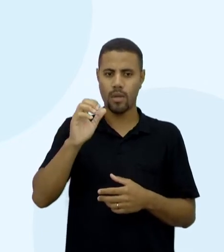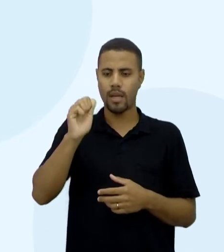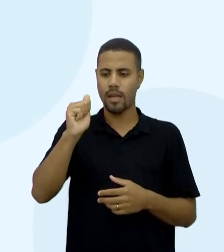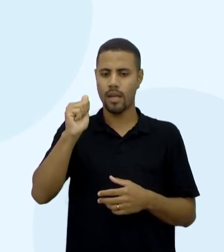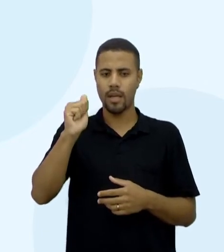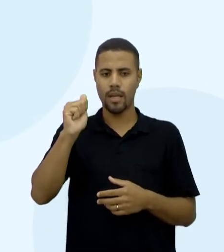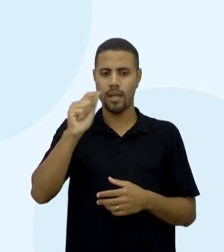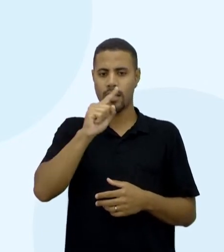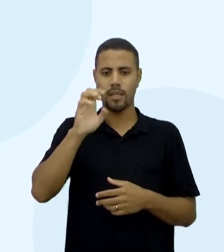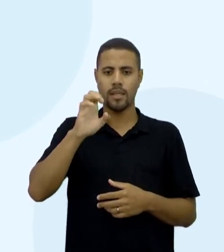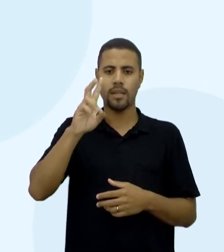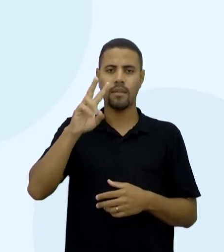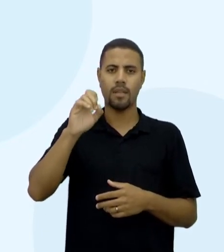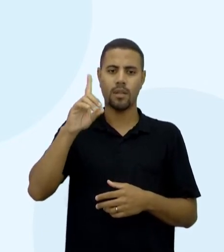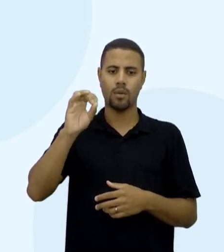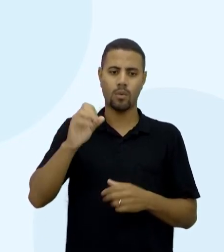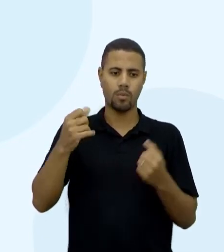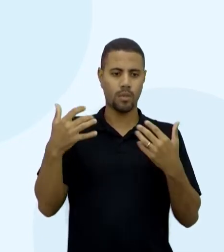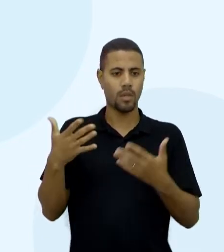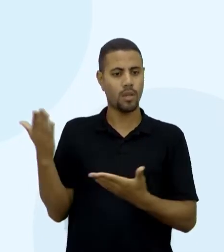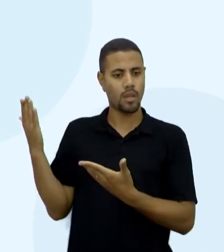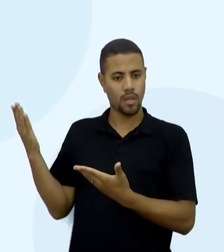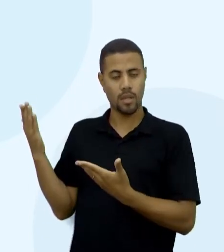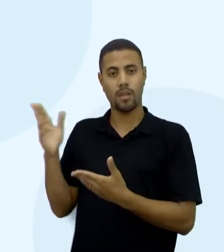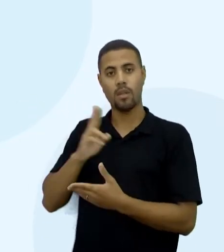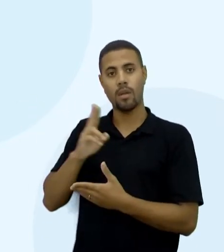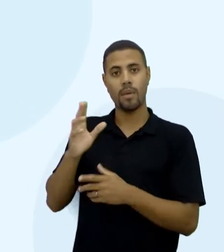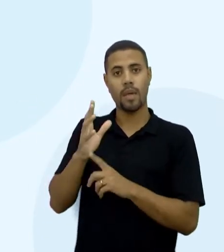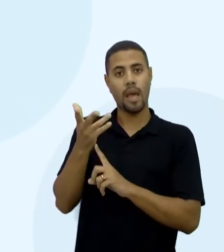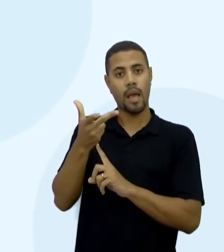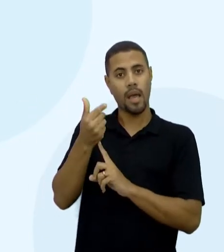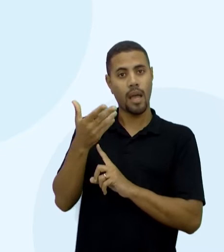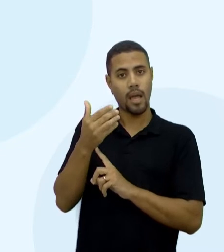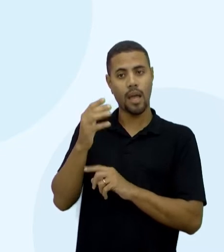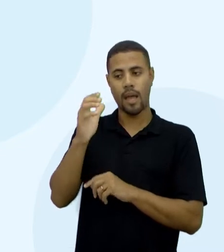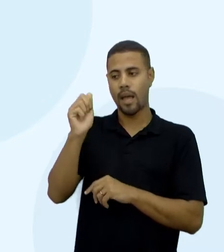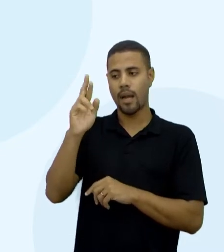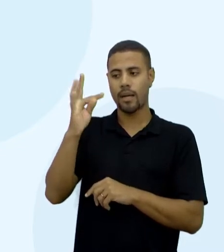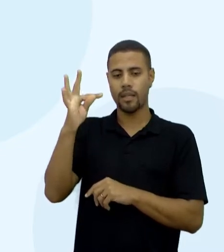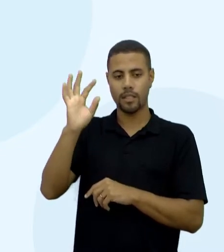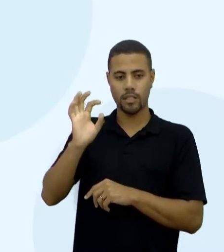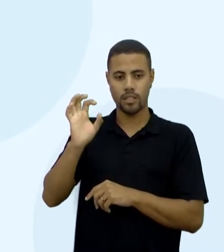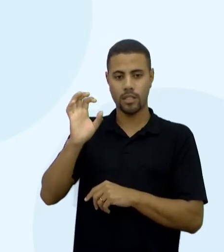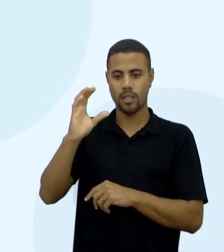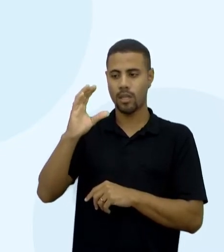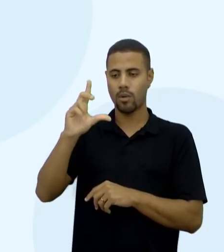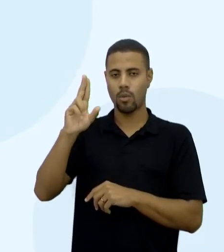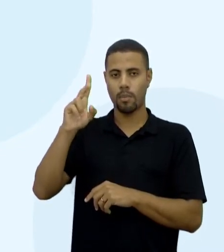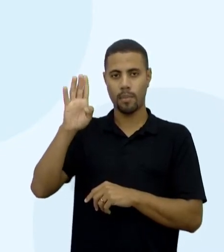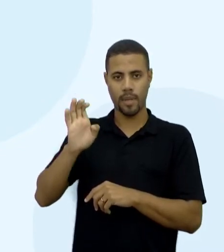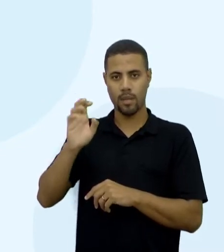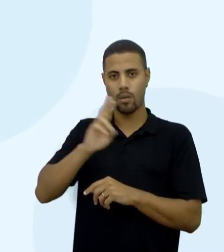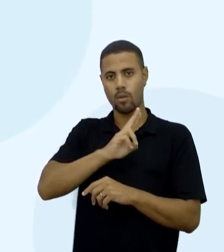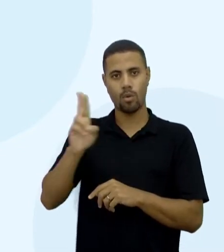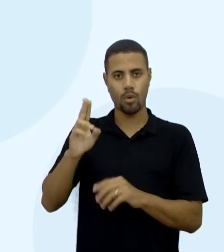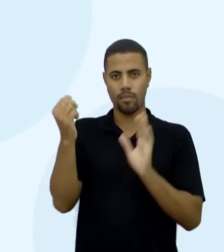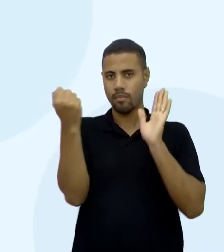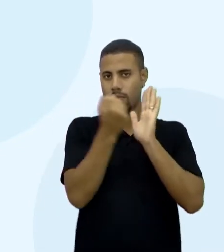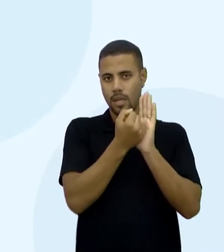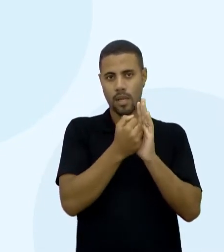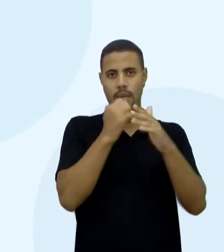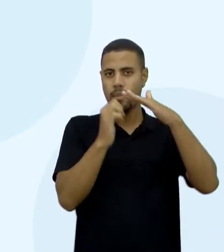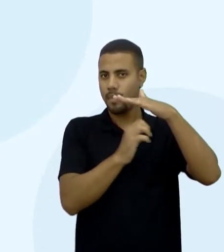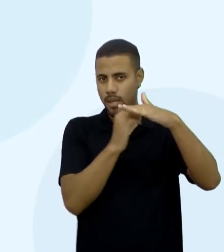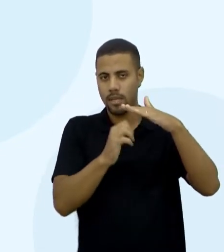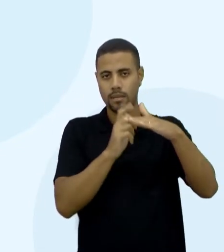né? Observe que aqui em destaque, pelo menos nesse primeiro momento, nós temos o programa, não o jornalista que faz